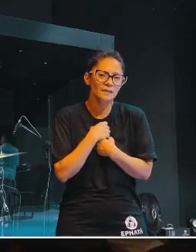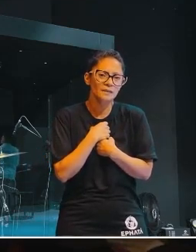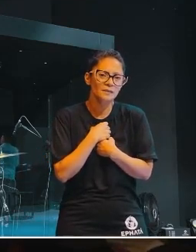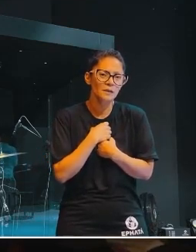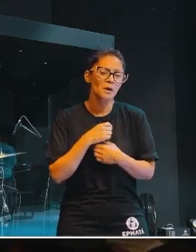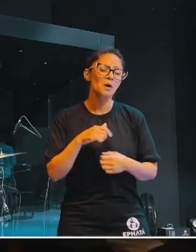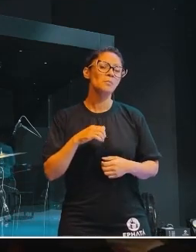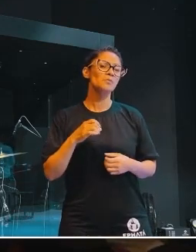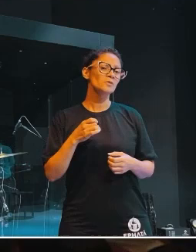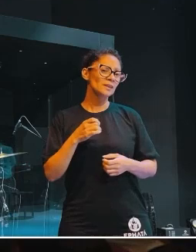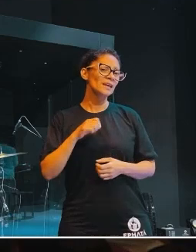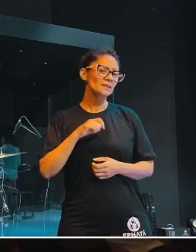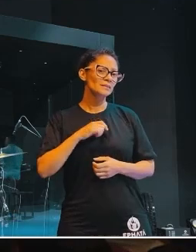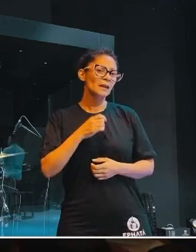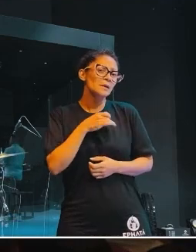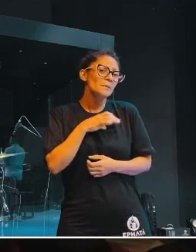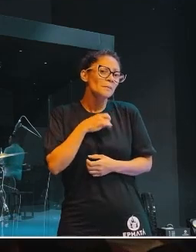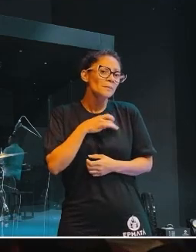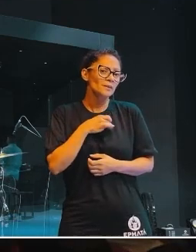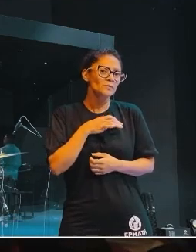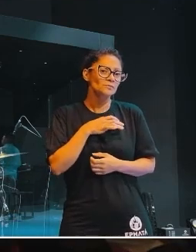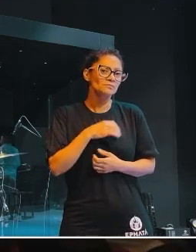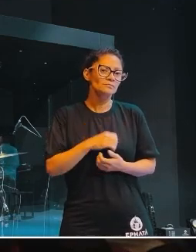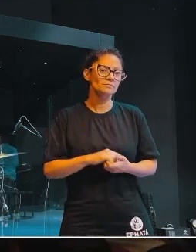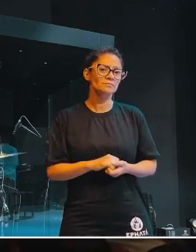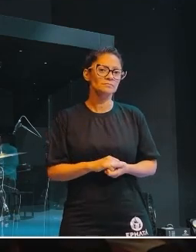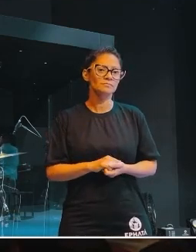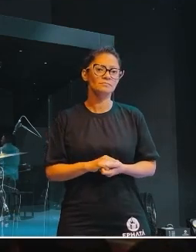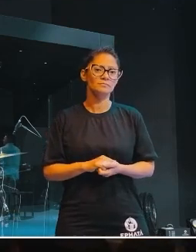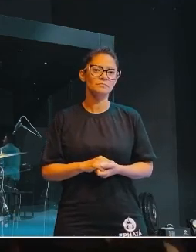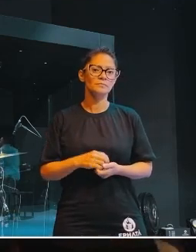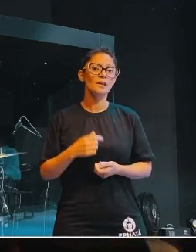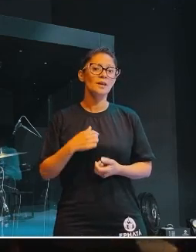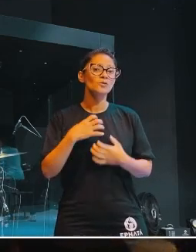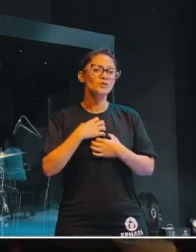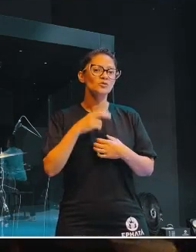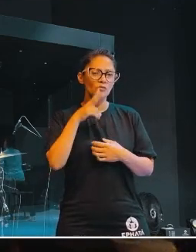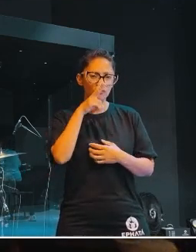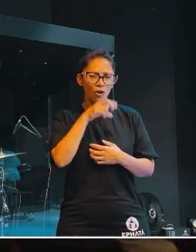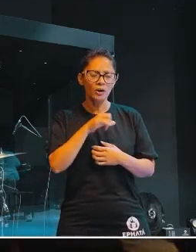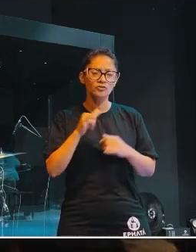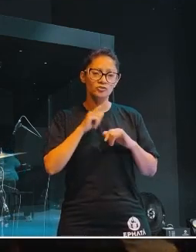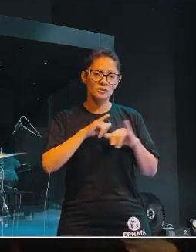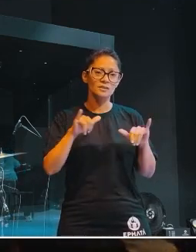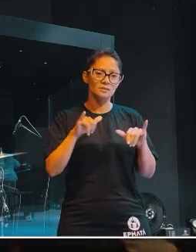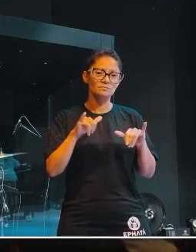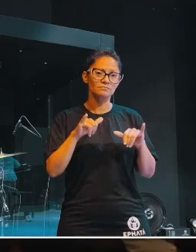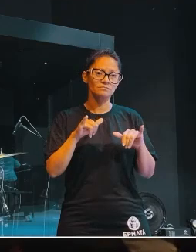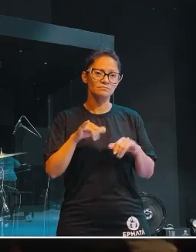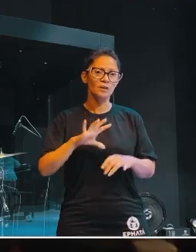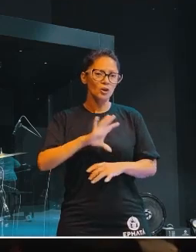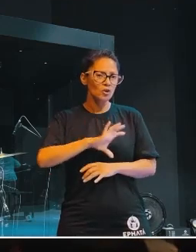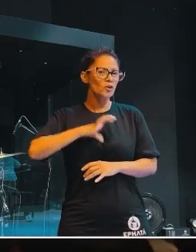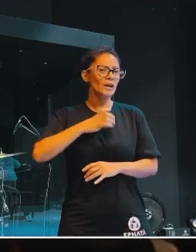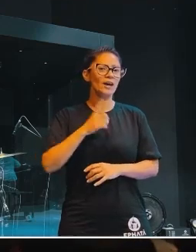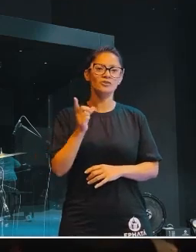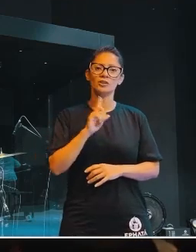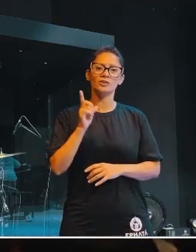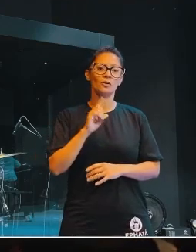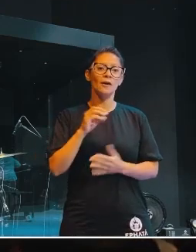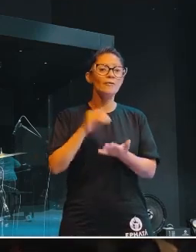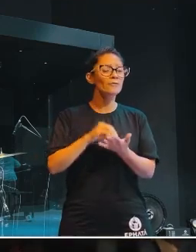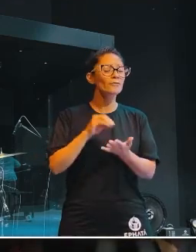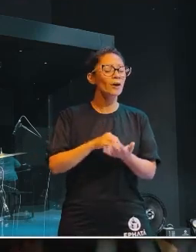medo. Deixa eu dizer algo para você nessa noite, eu sinto tão forte dizer isso. Ei, coragem não é ausência de medo.